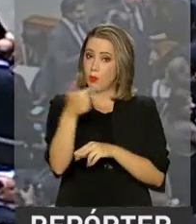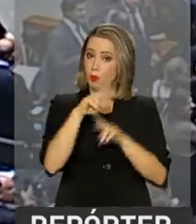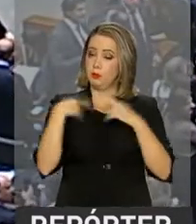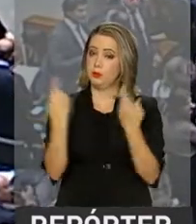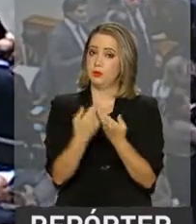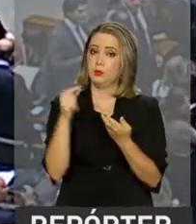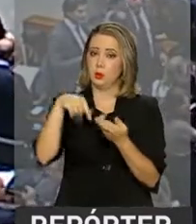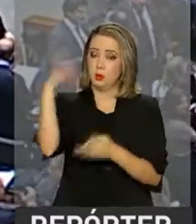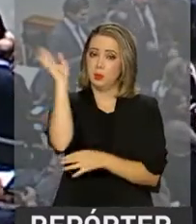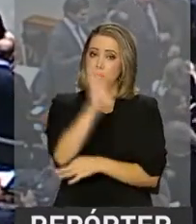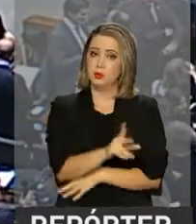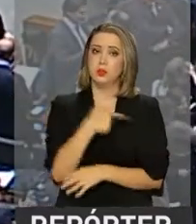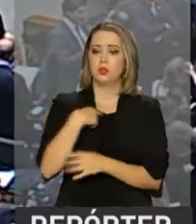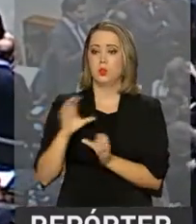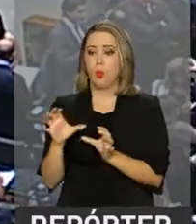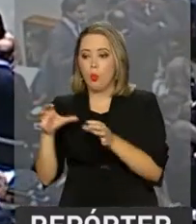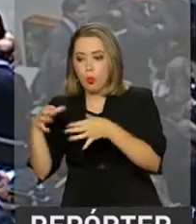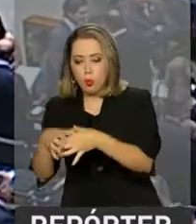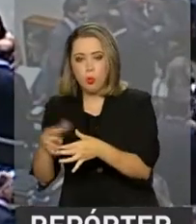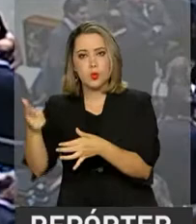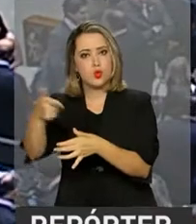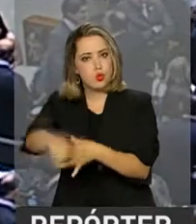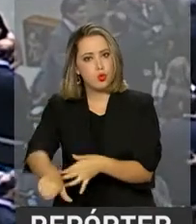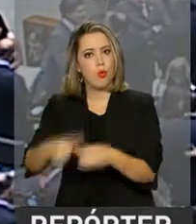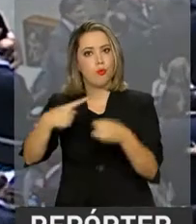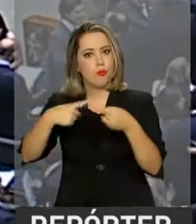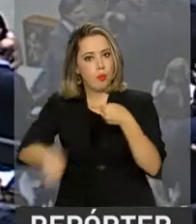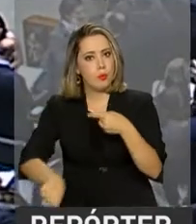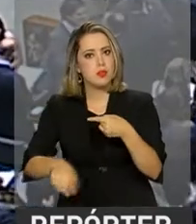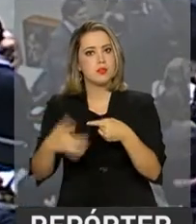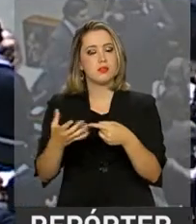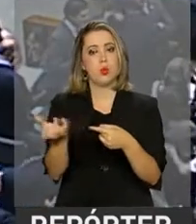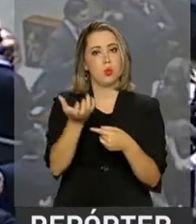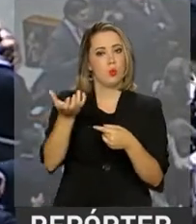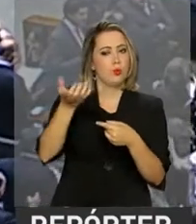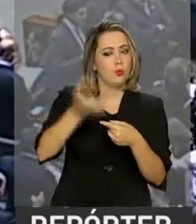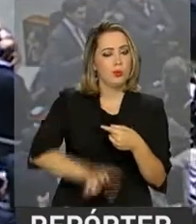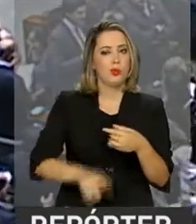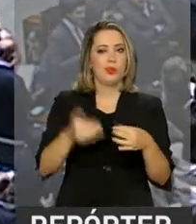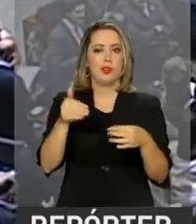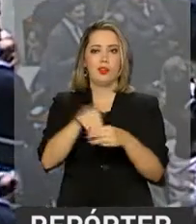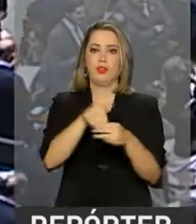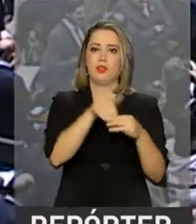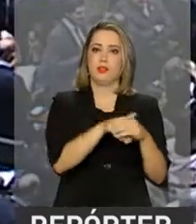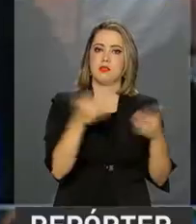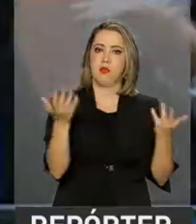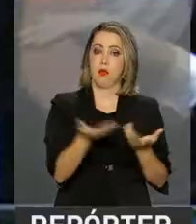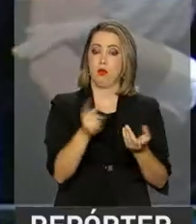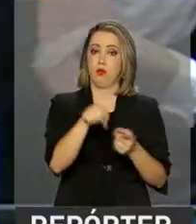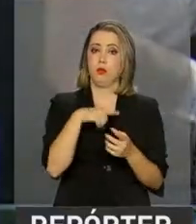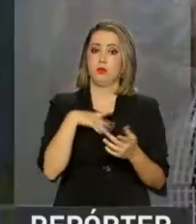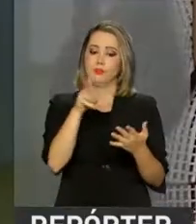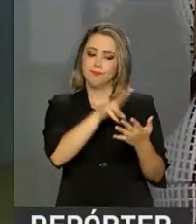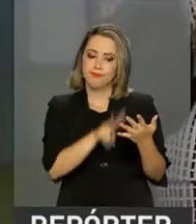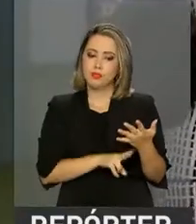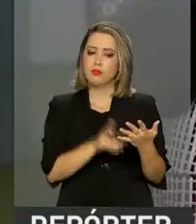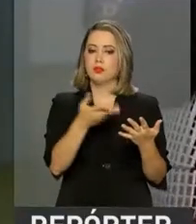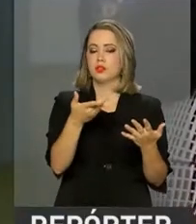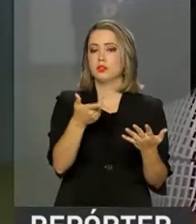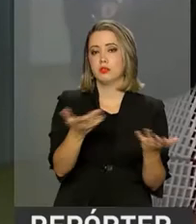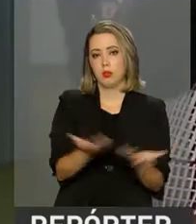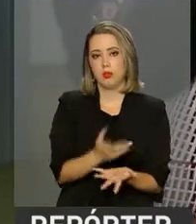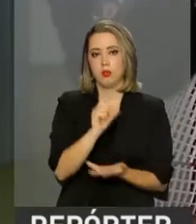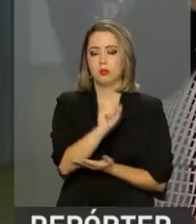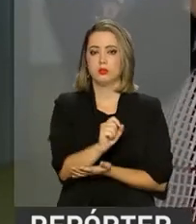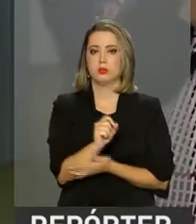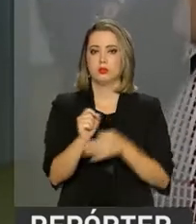a oposição voltou a apresentar o mesmo requerimento, que está em análise agora pelos parlamentares.